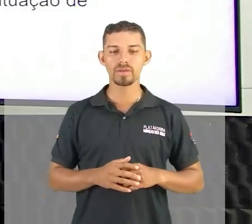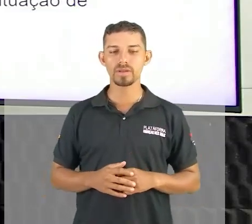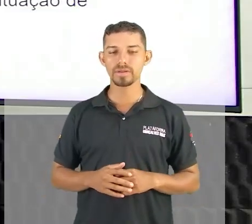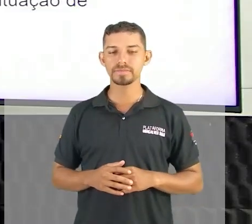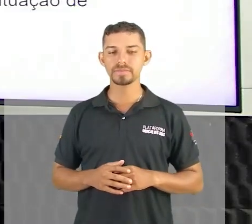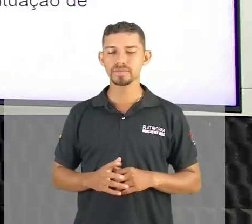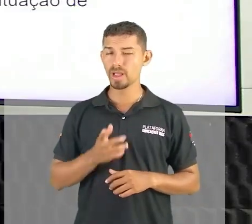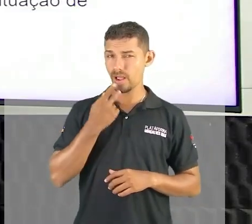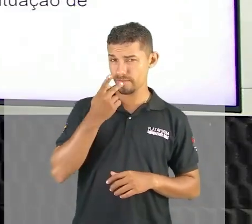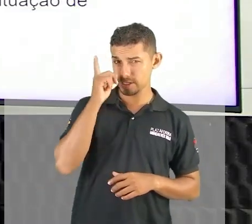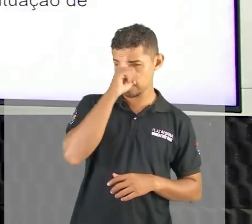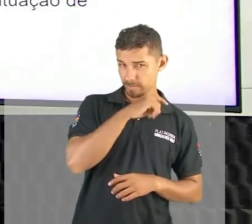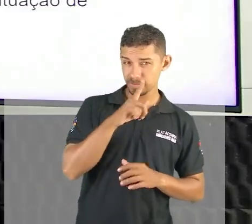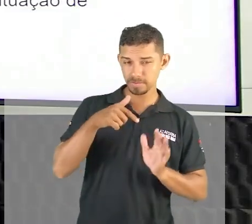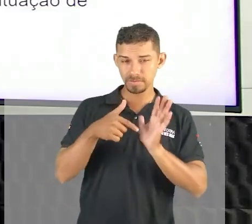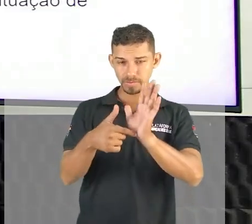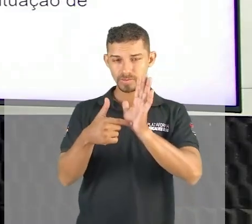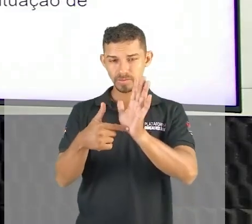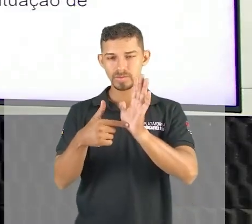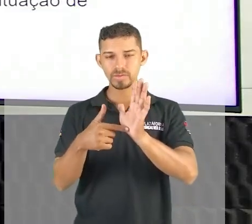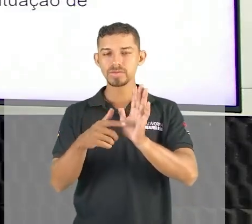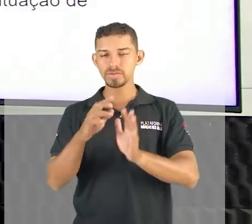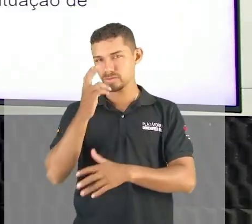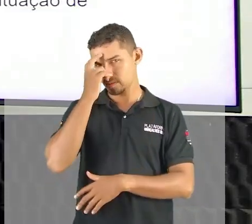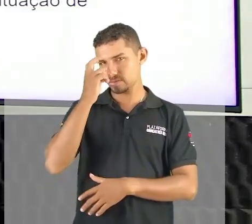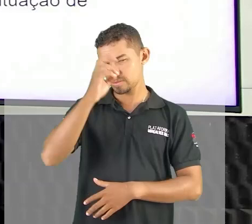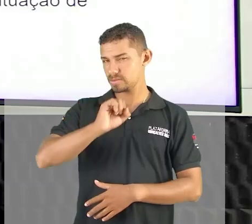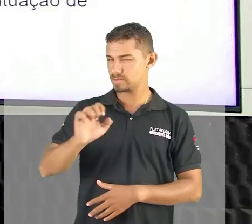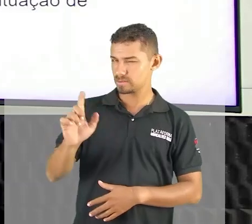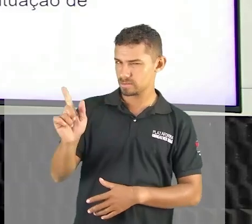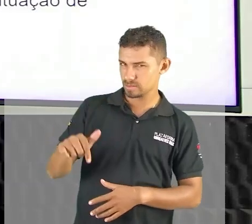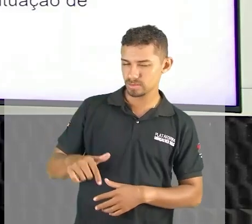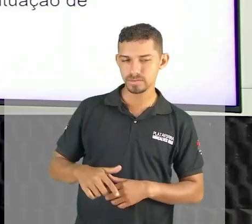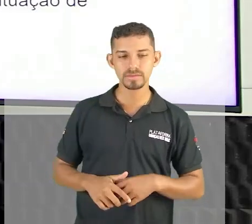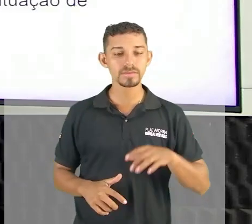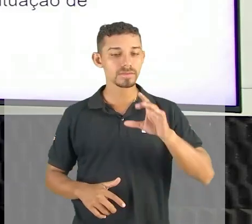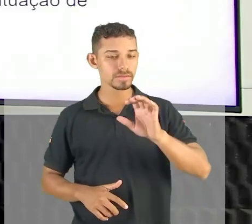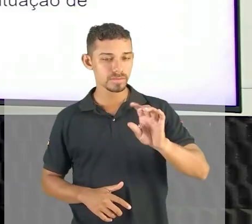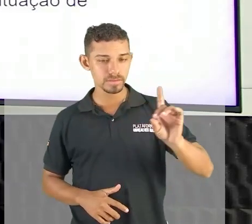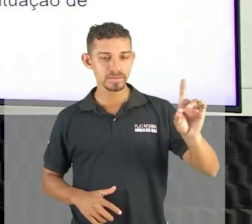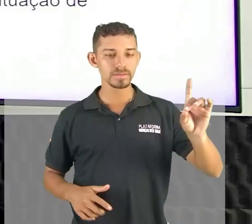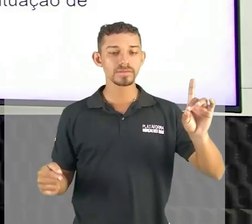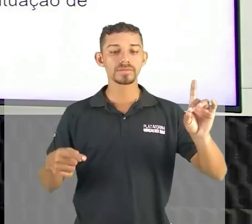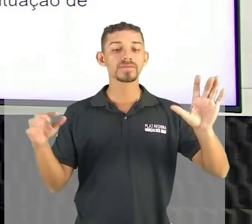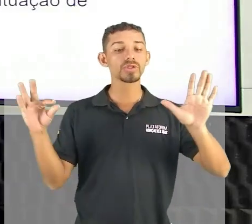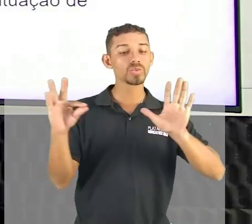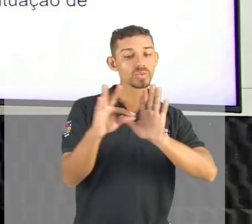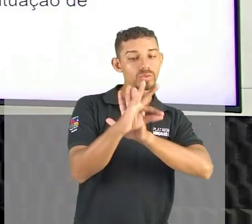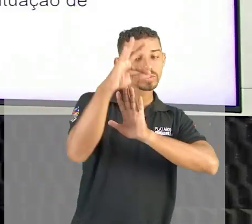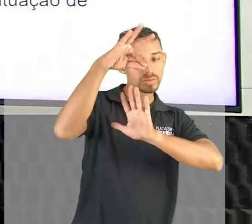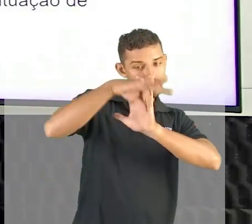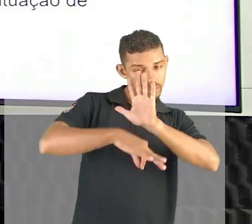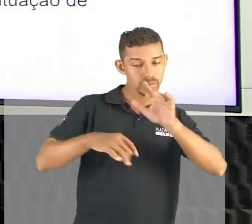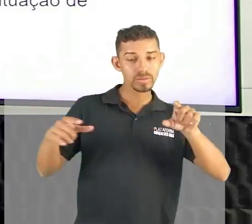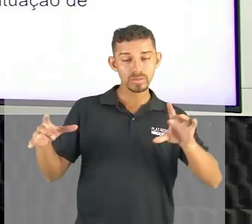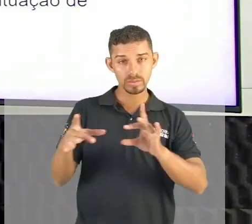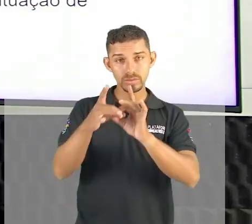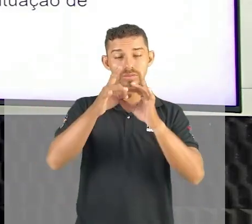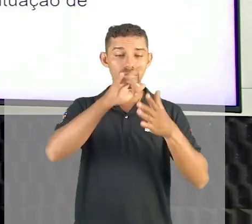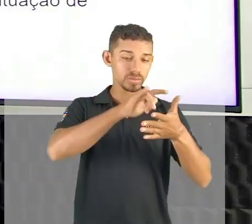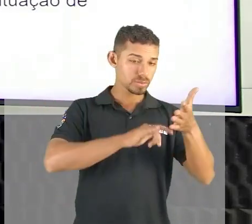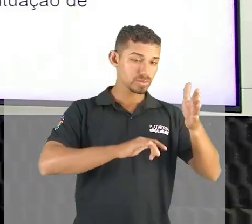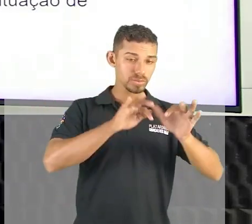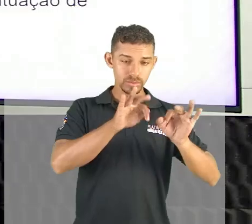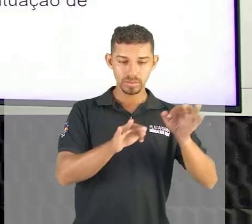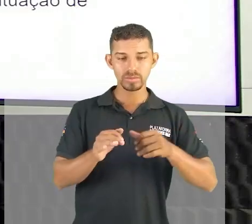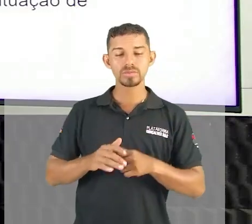mostra o quê falar difícil para demonstrar inteligência será que é isso letra D Coesão e e da coerência em documentos jurídicos